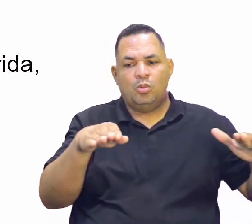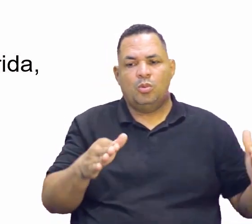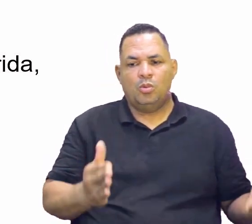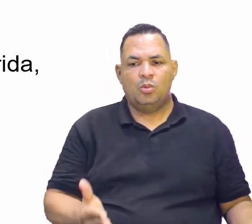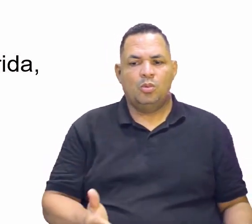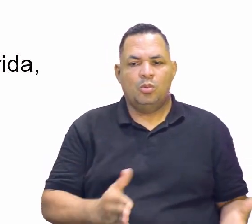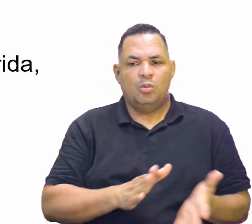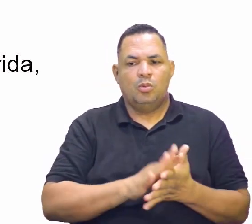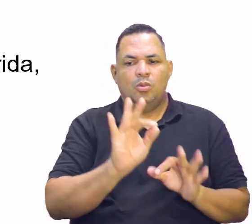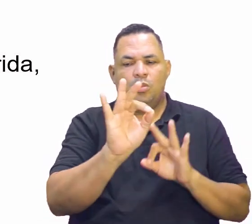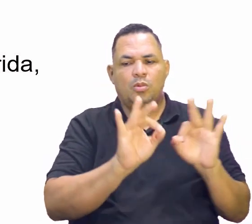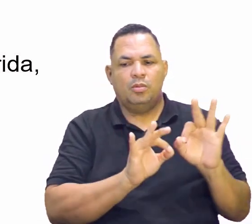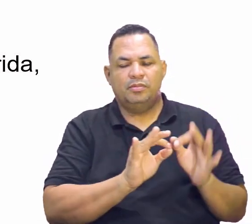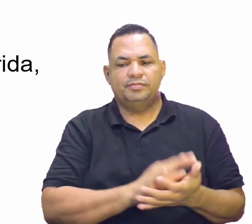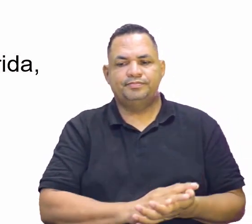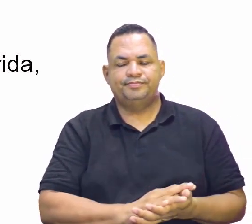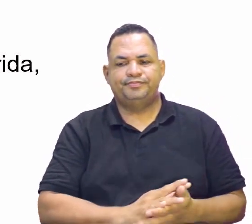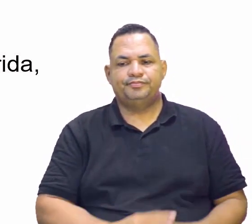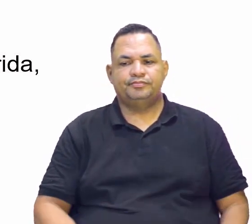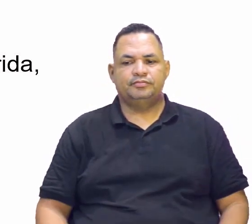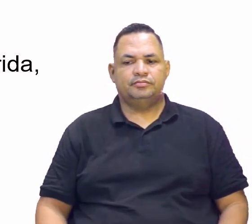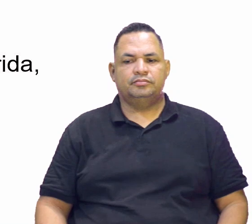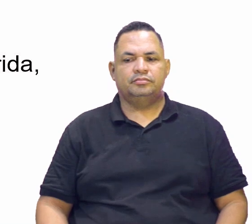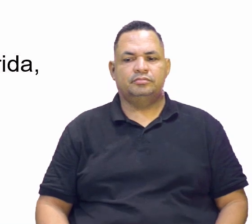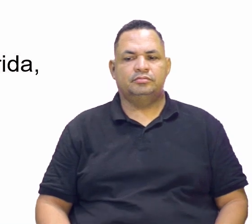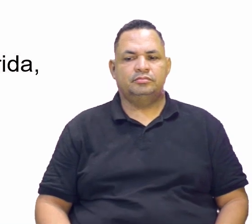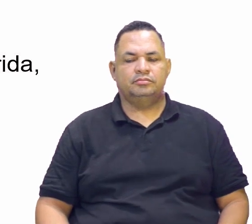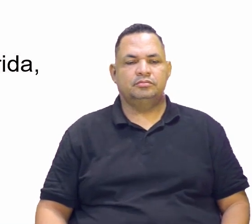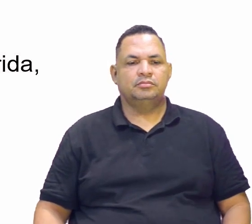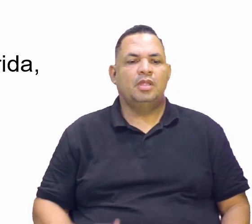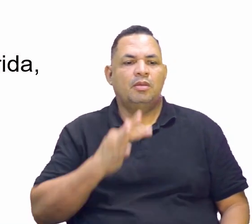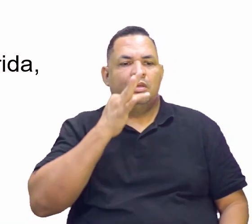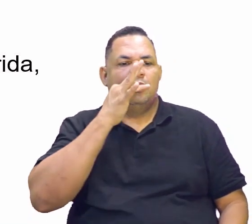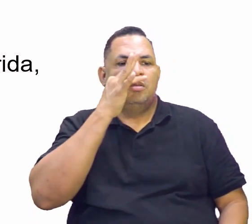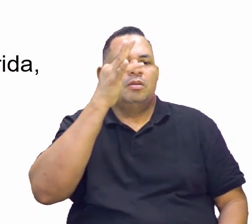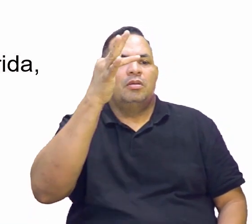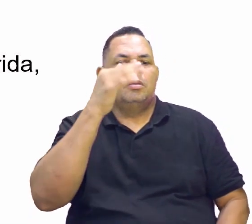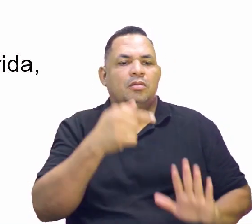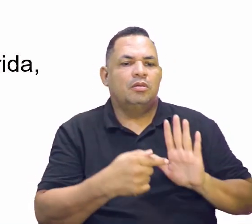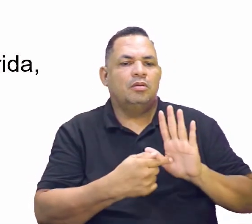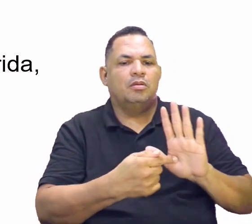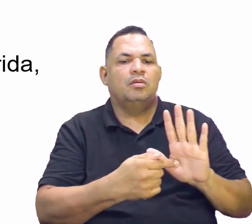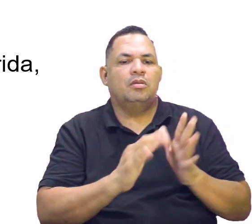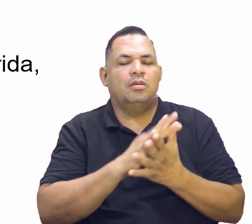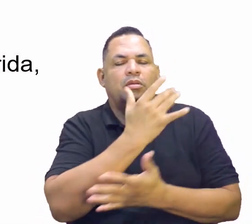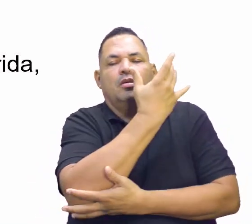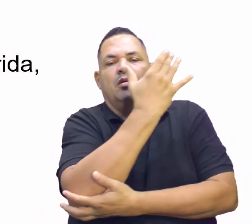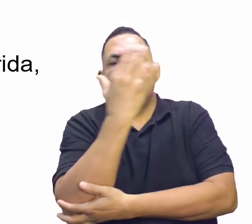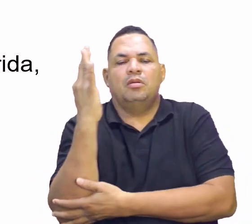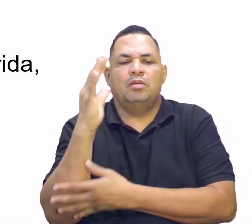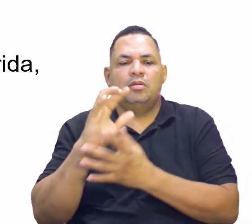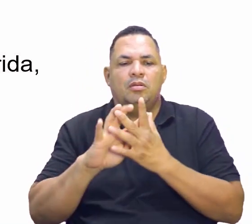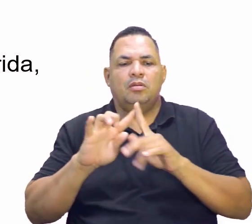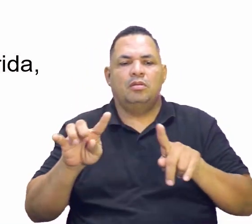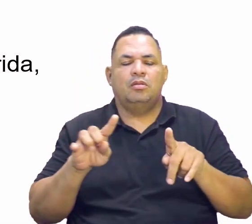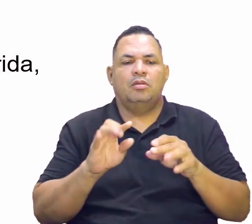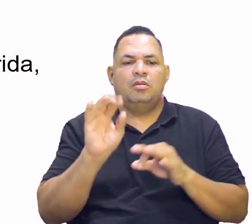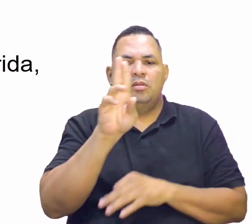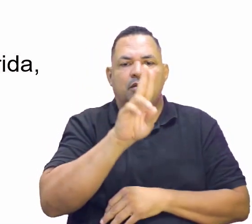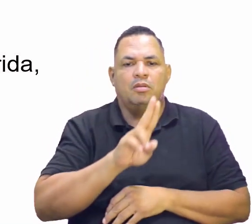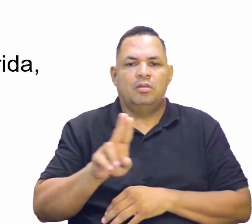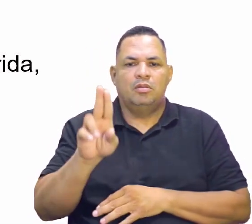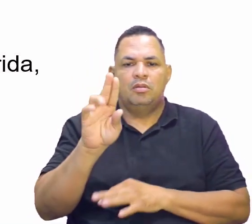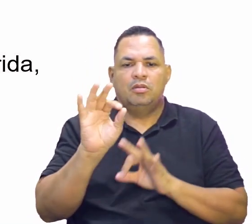assim, ou num cantinho, mas, ó, é uma flor, uma representação da natureza, mas usando